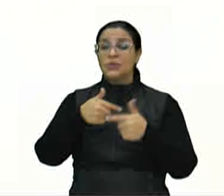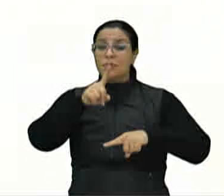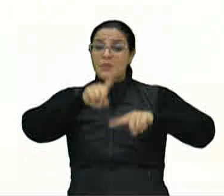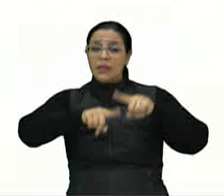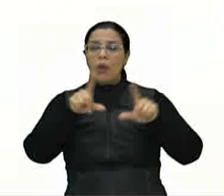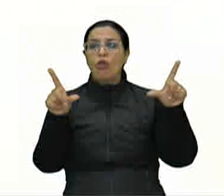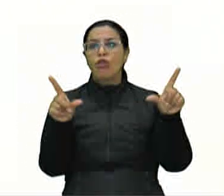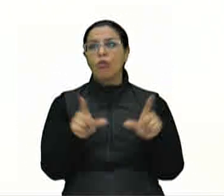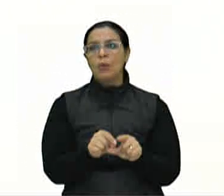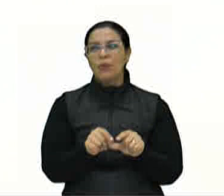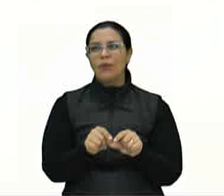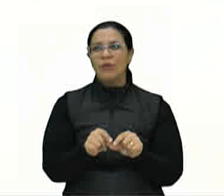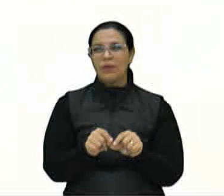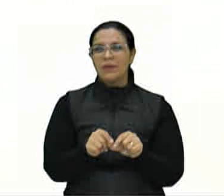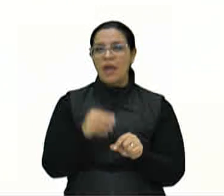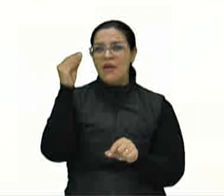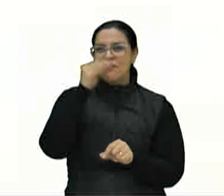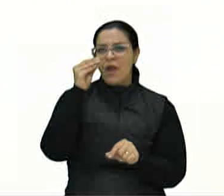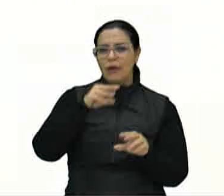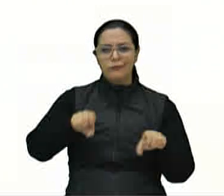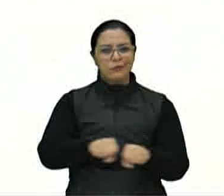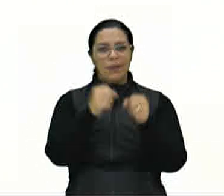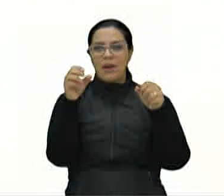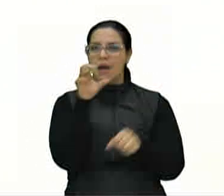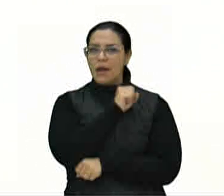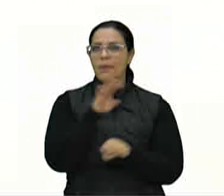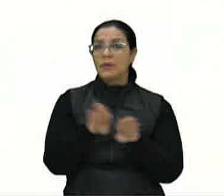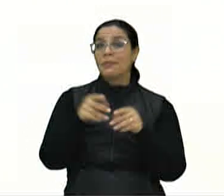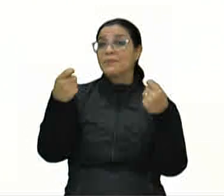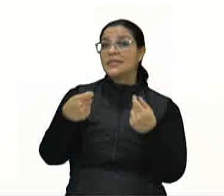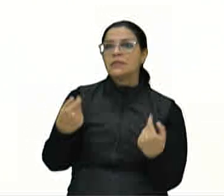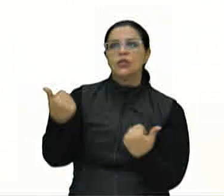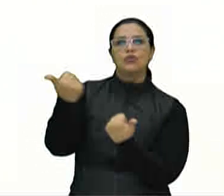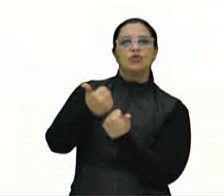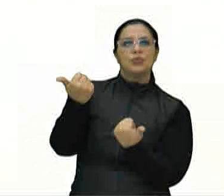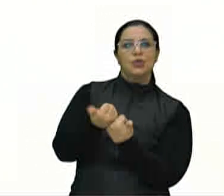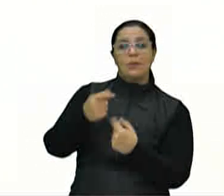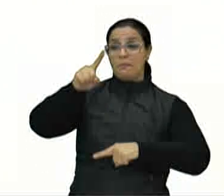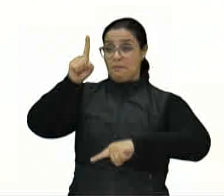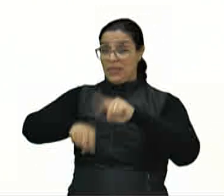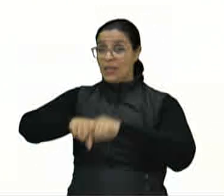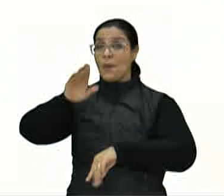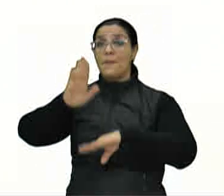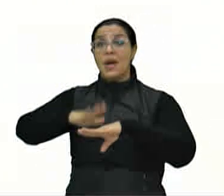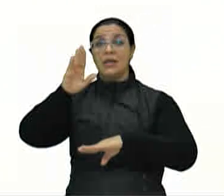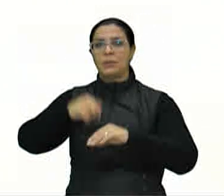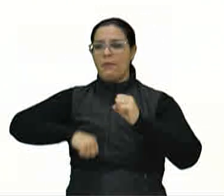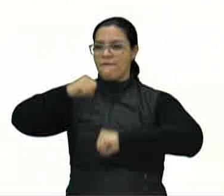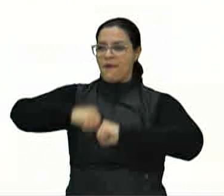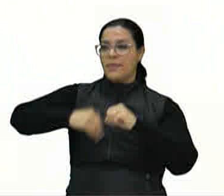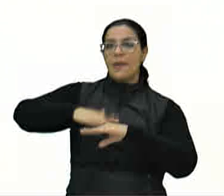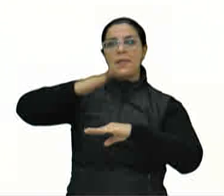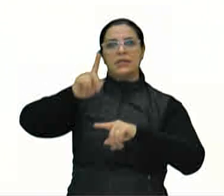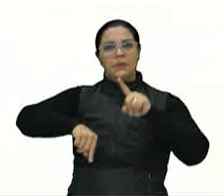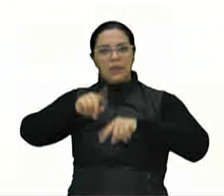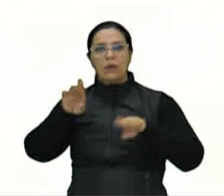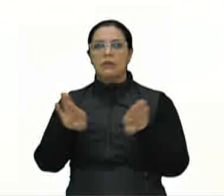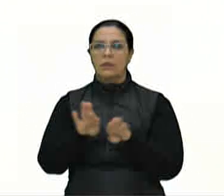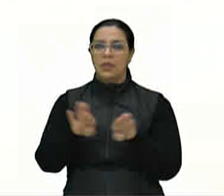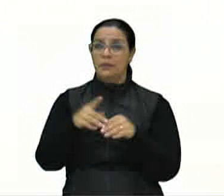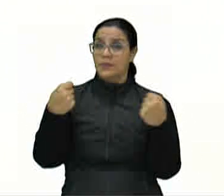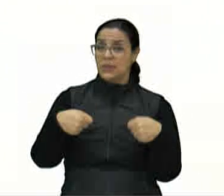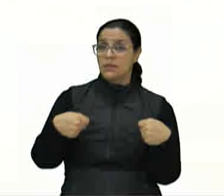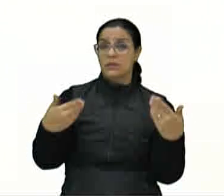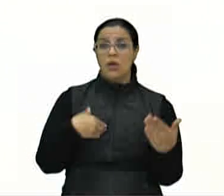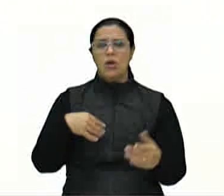produtos diminui, resultando em maior necessidade de matéria-prima para a fabricação de novos produtos. A